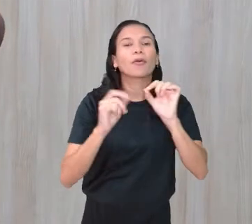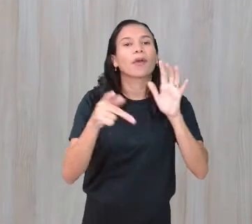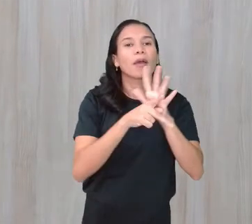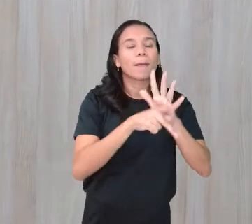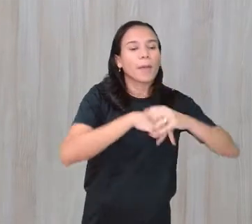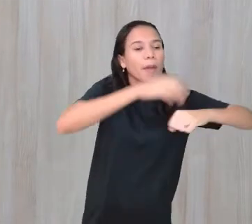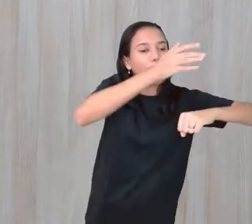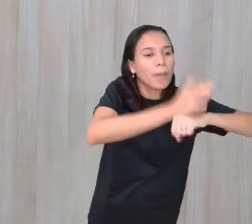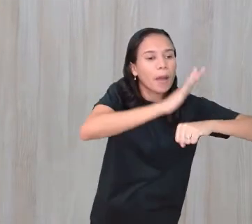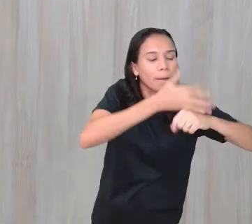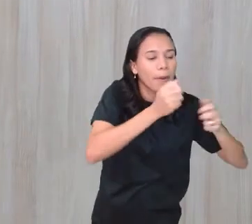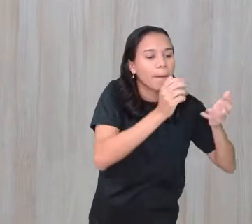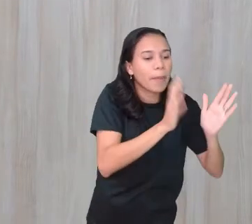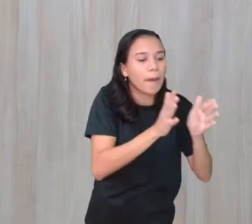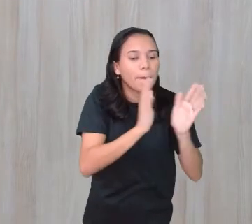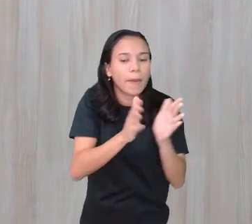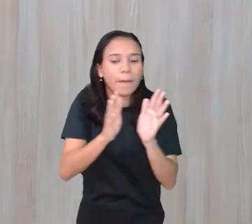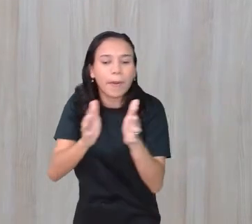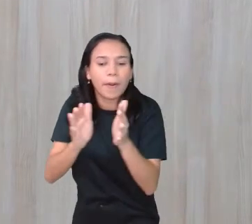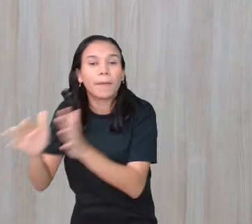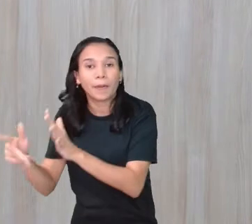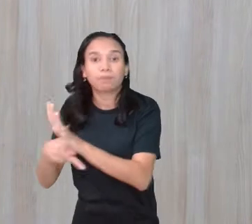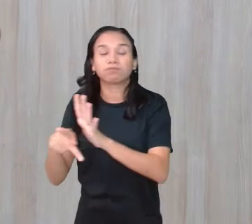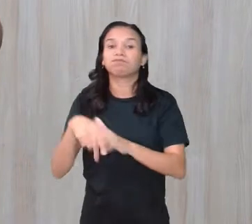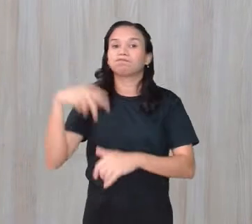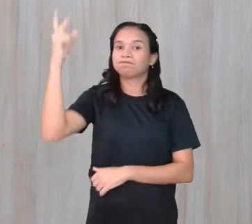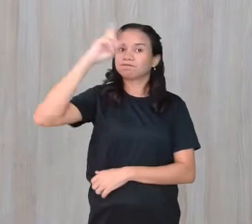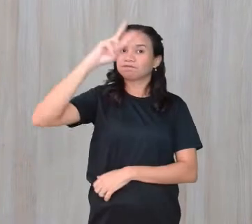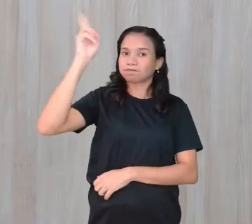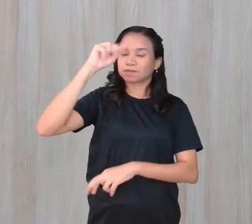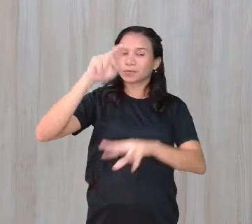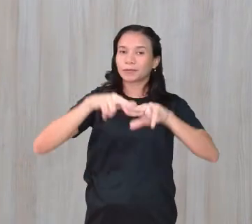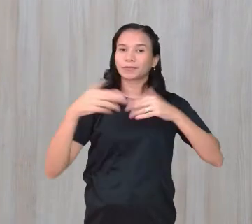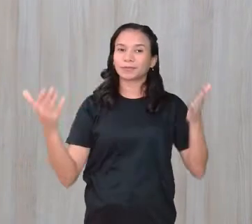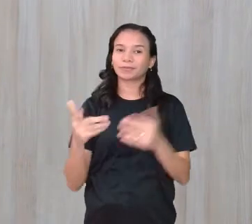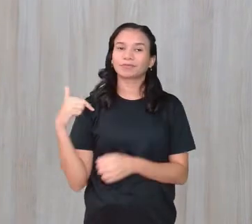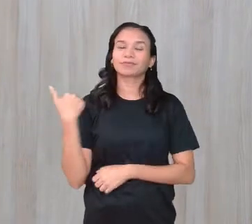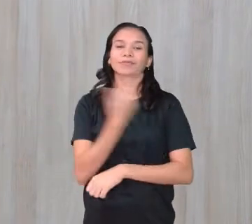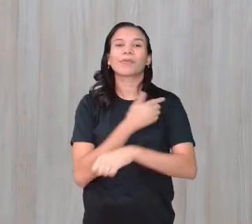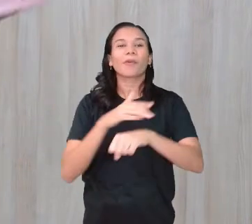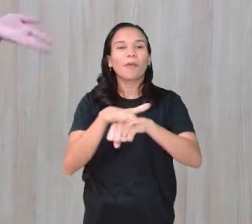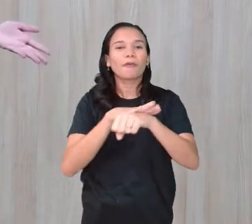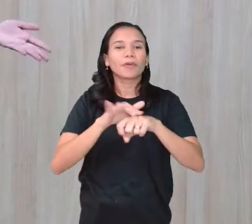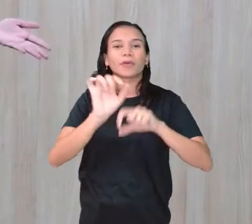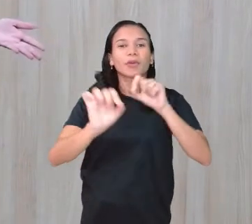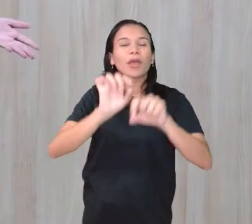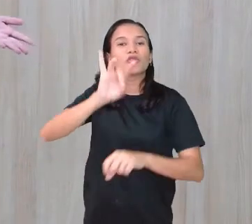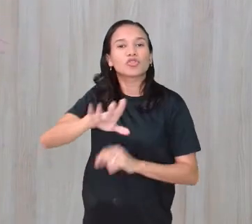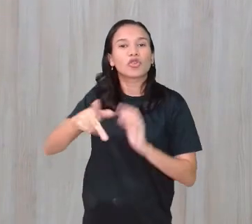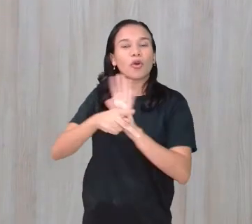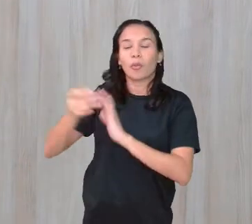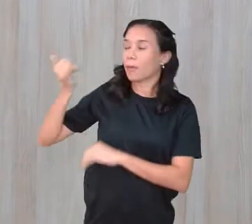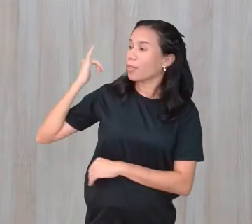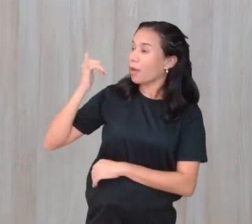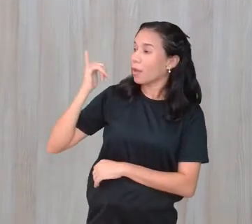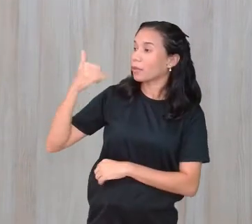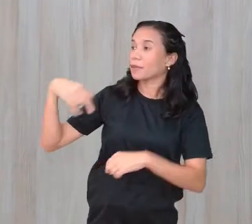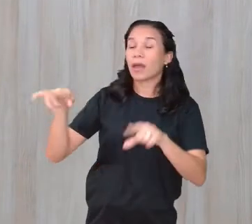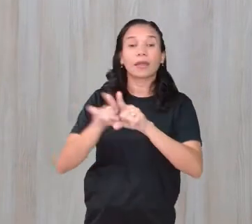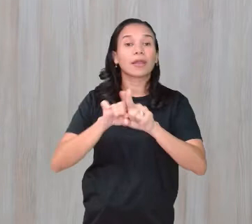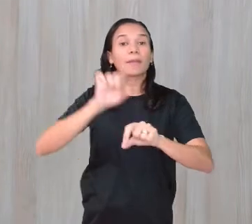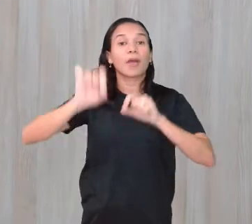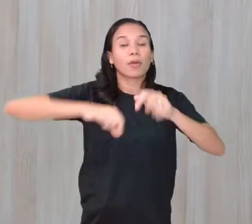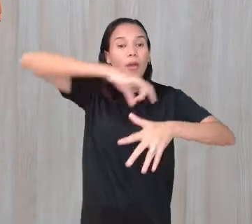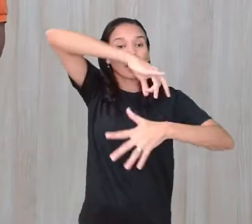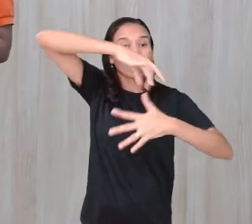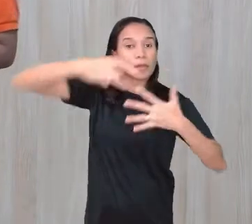das ações na história, a trama. Então, hoje a gente vai abordar o enredo não somente na narrativa, mas também em